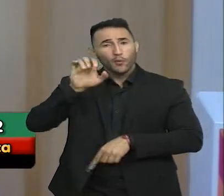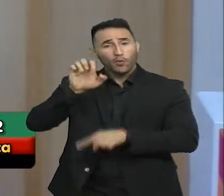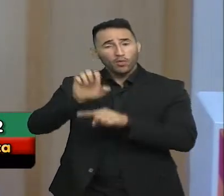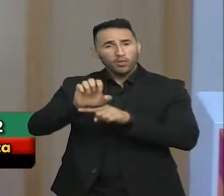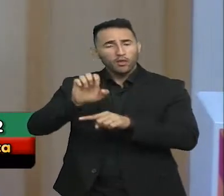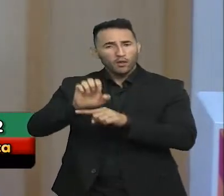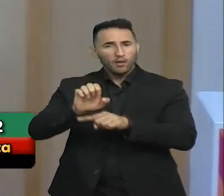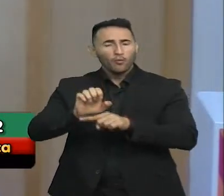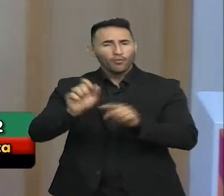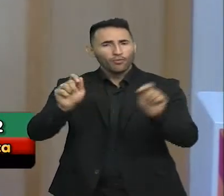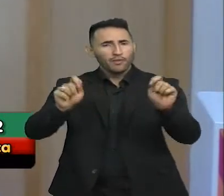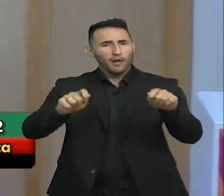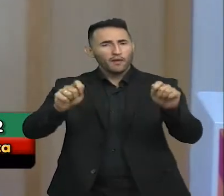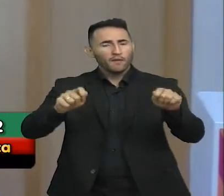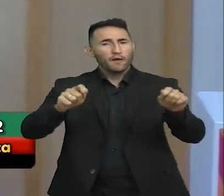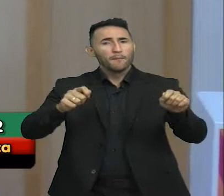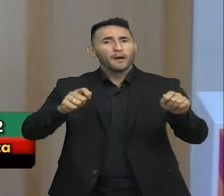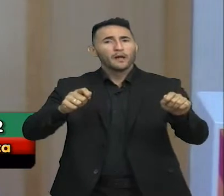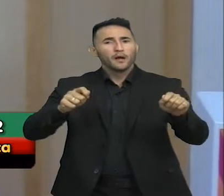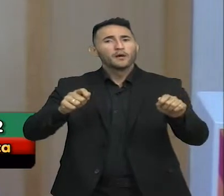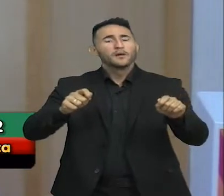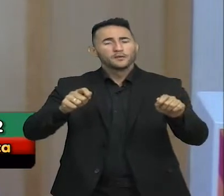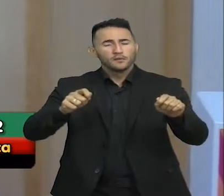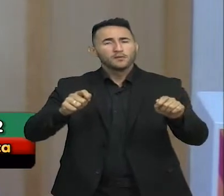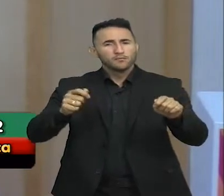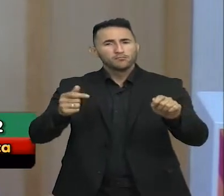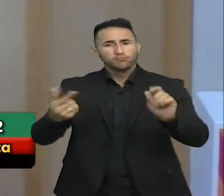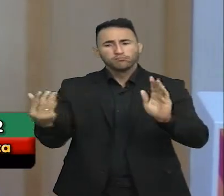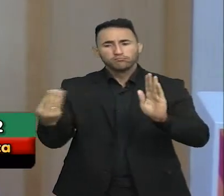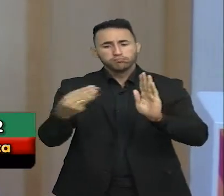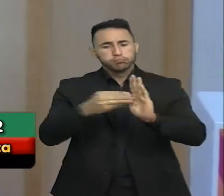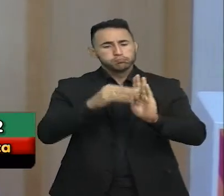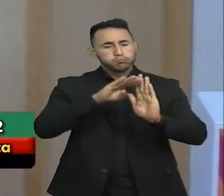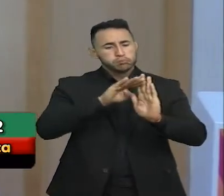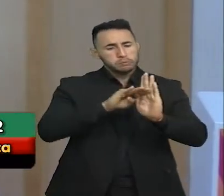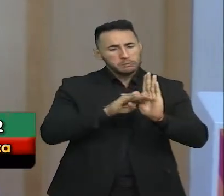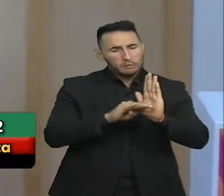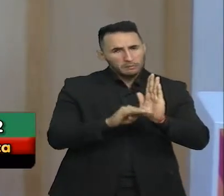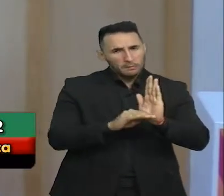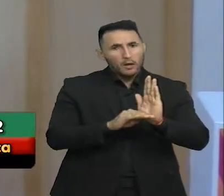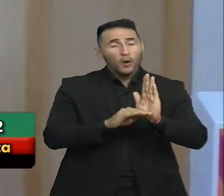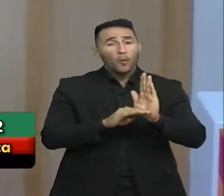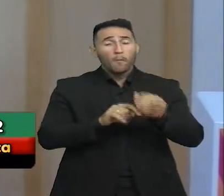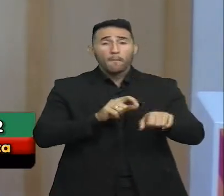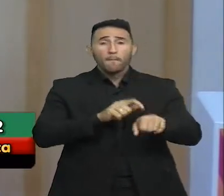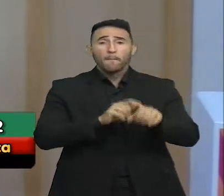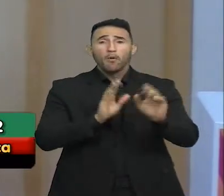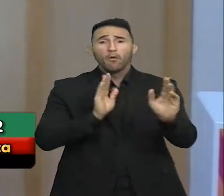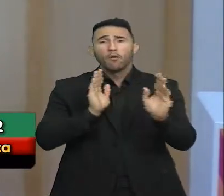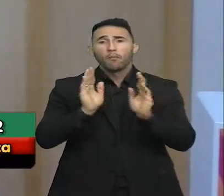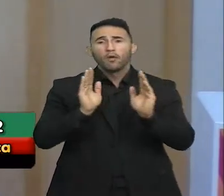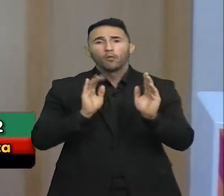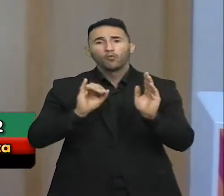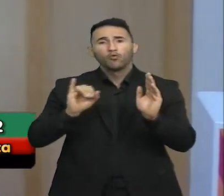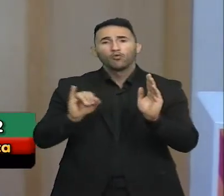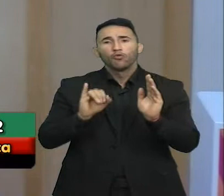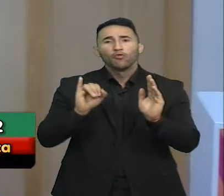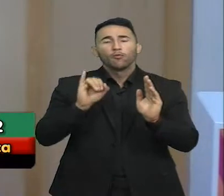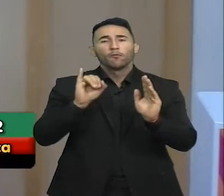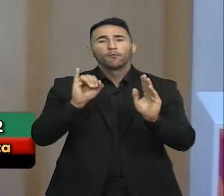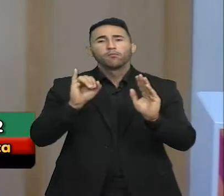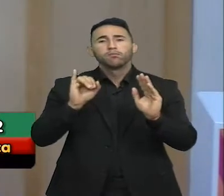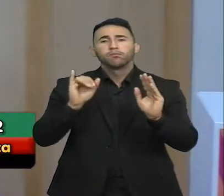Estado poder instituir no seu território um espaço de diálogo como